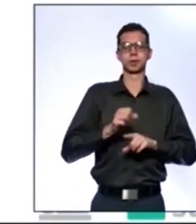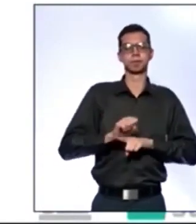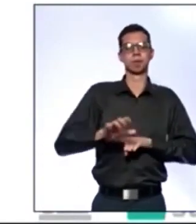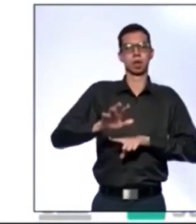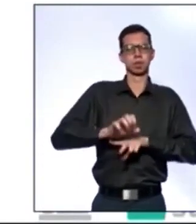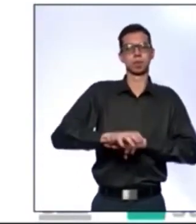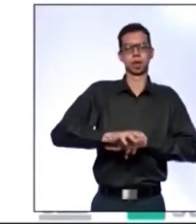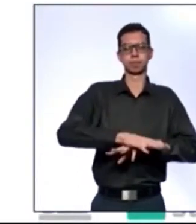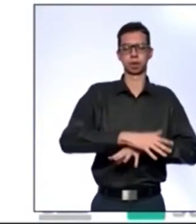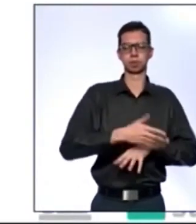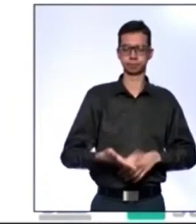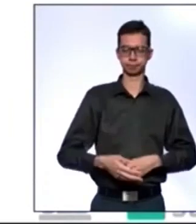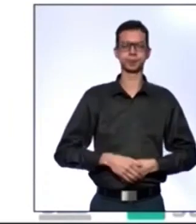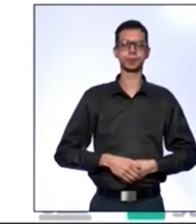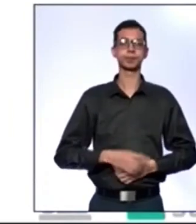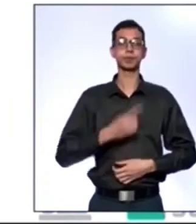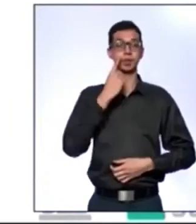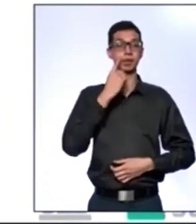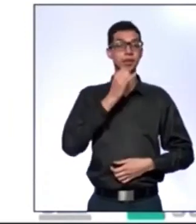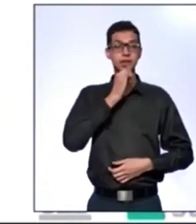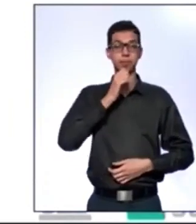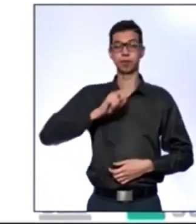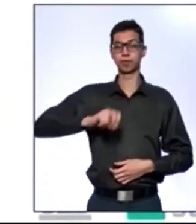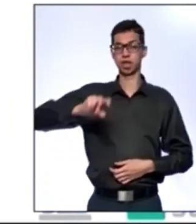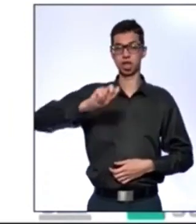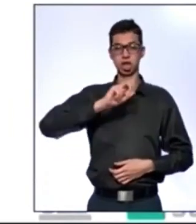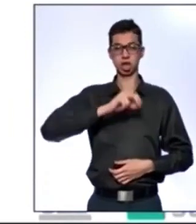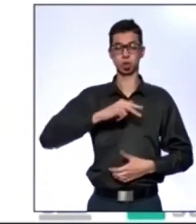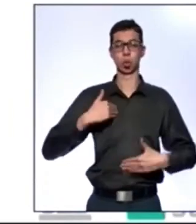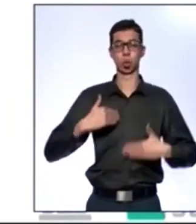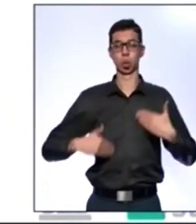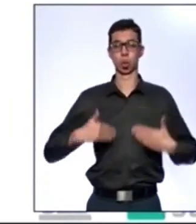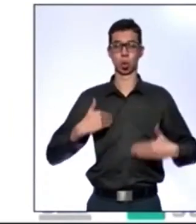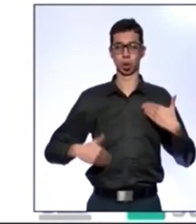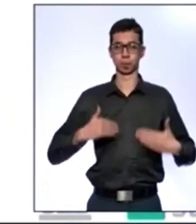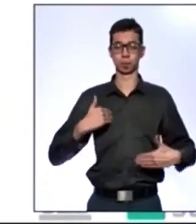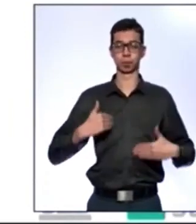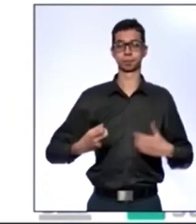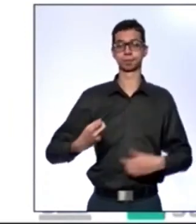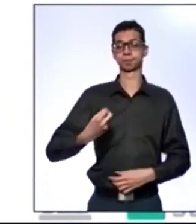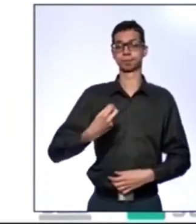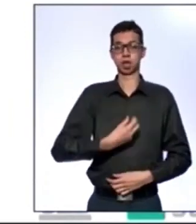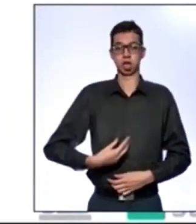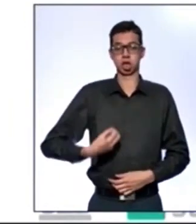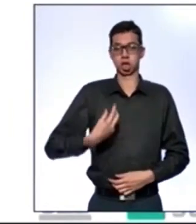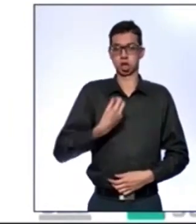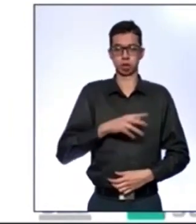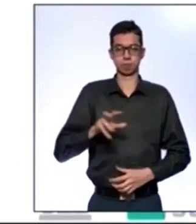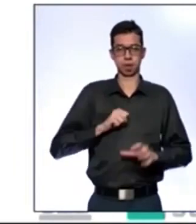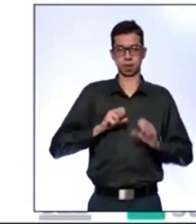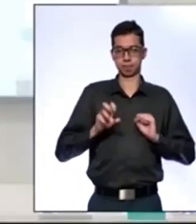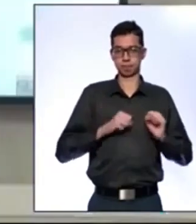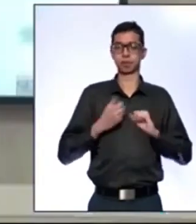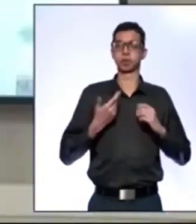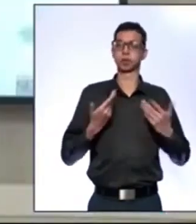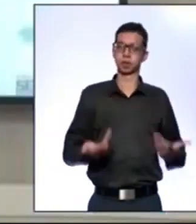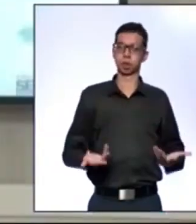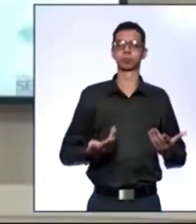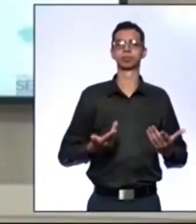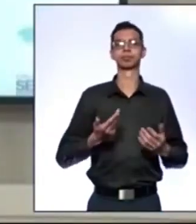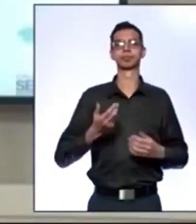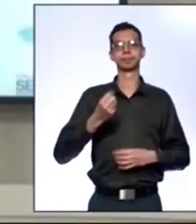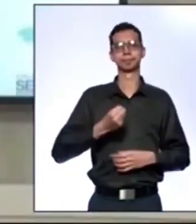vírus. Esse vírus, ele entra em contato com o linfócito B. Pode